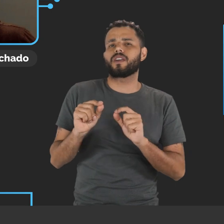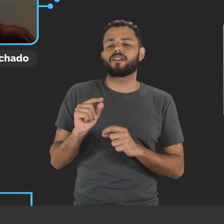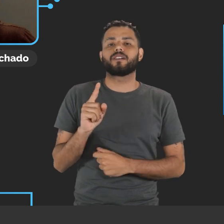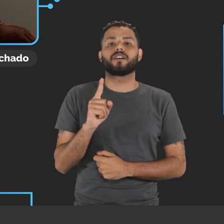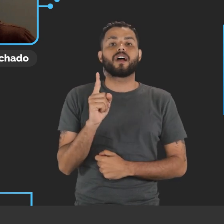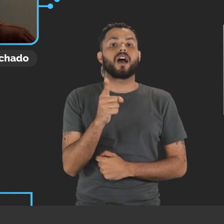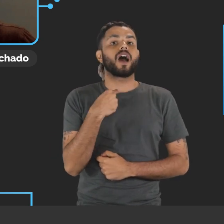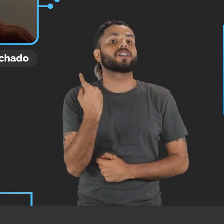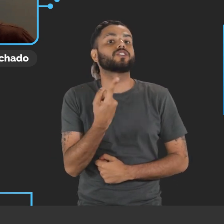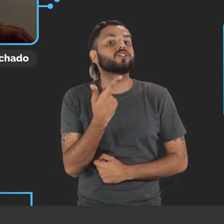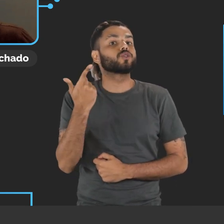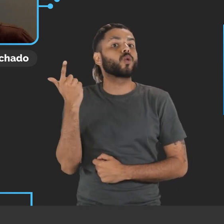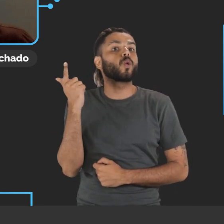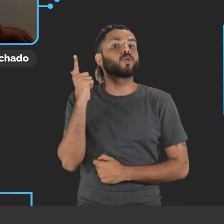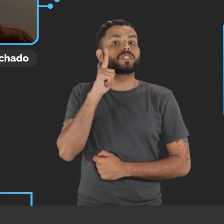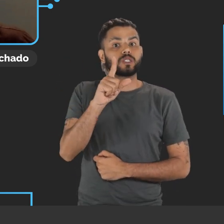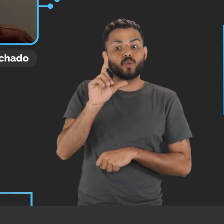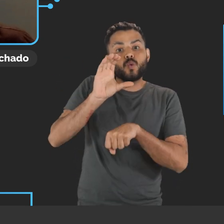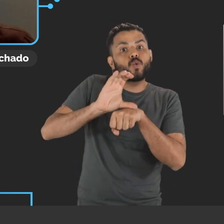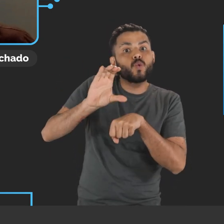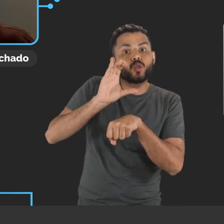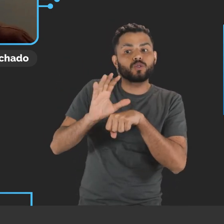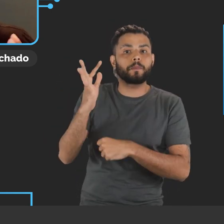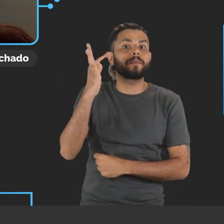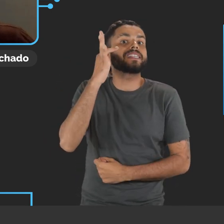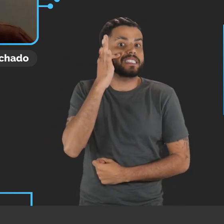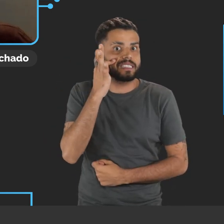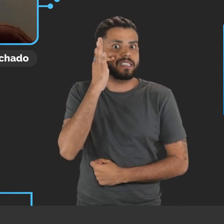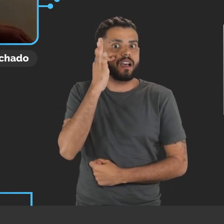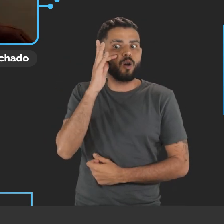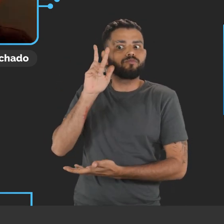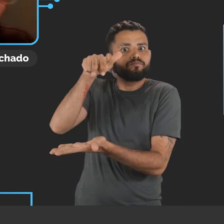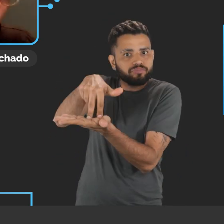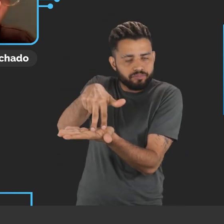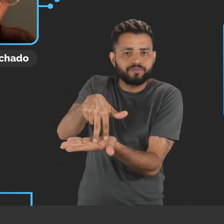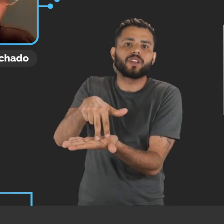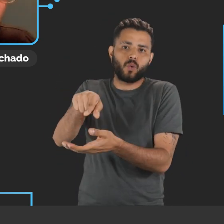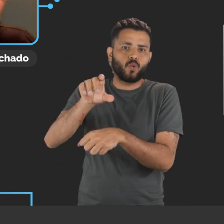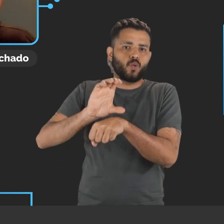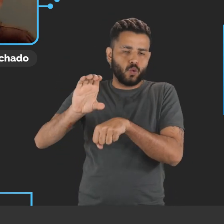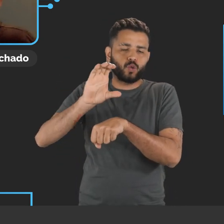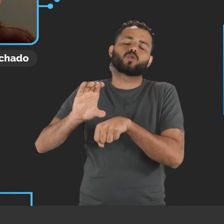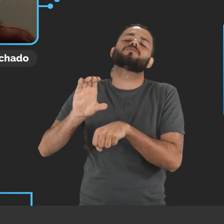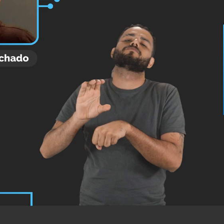então, consegue ir para o presencial, né? Então, a gente